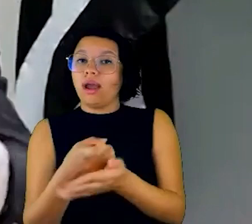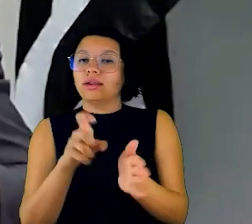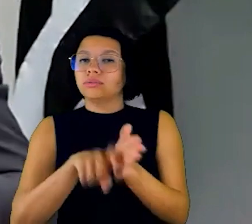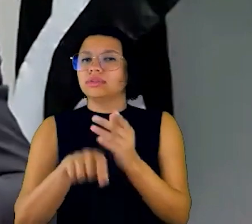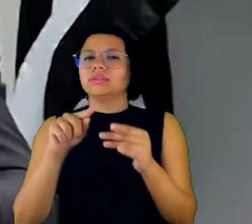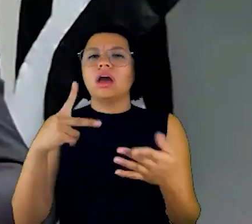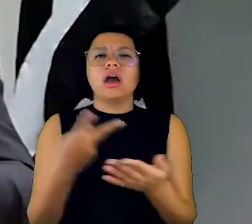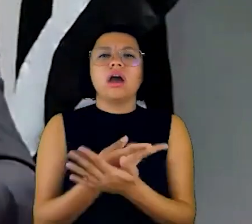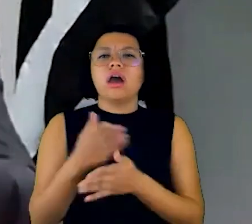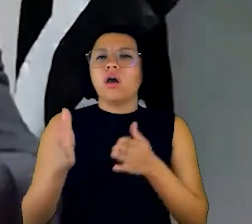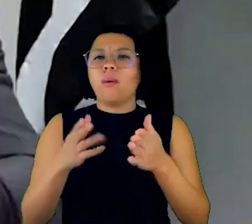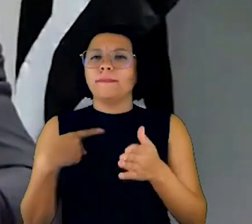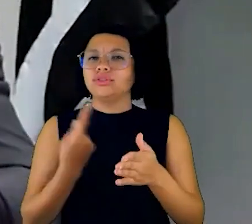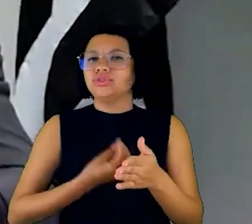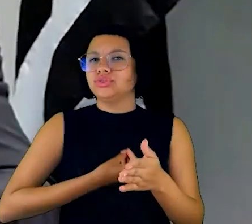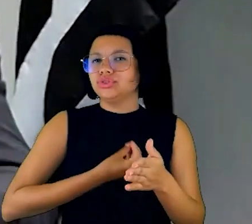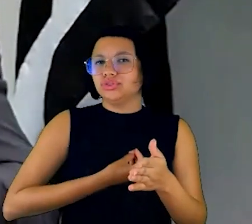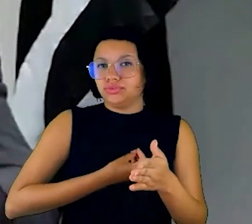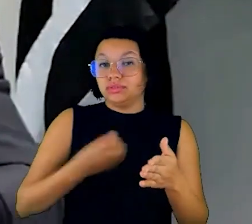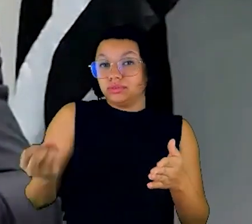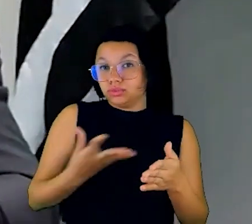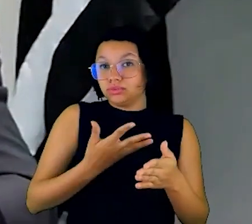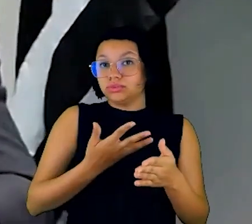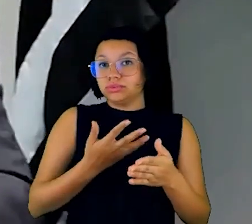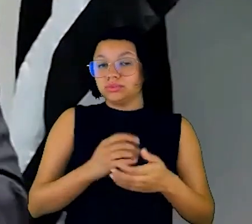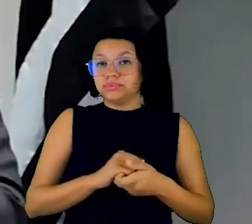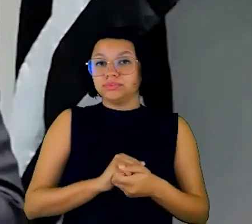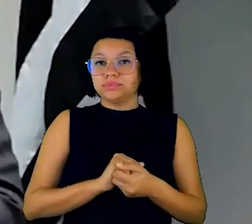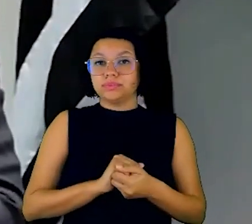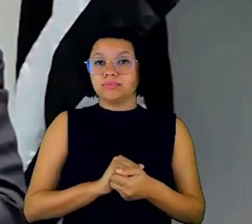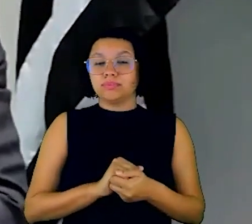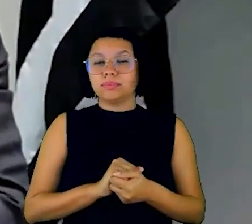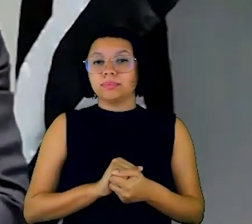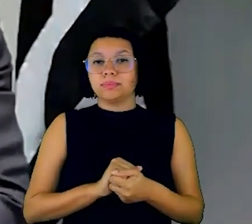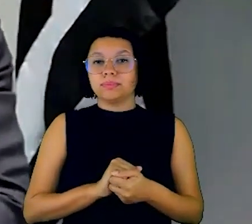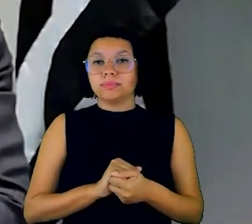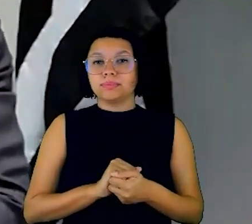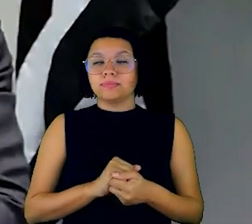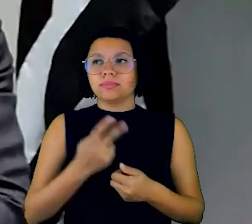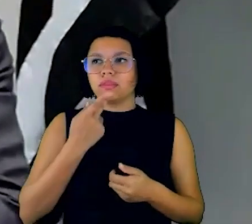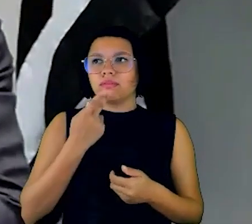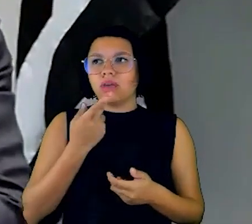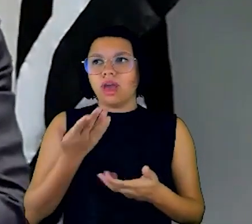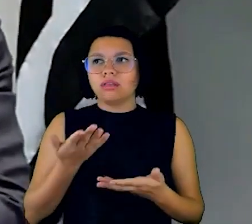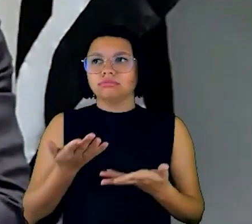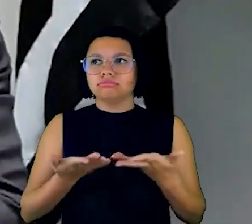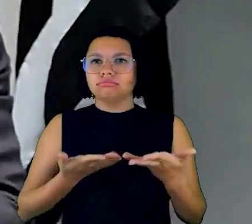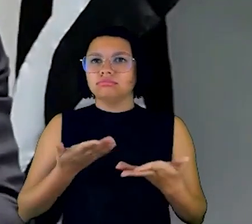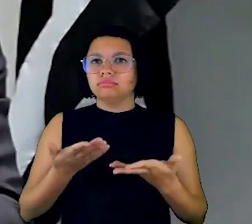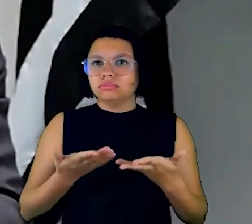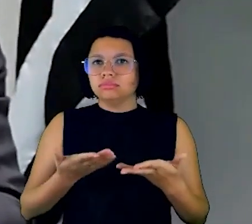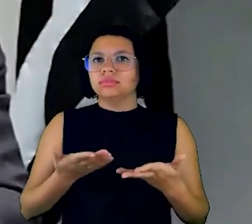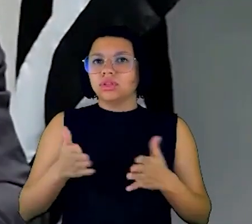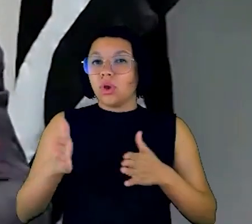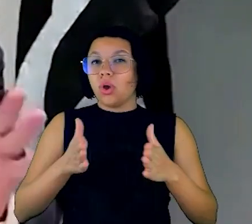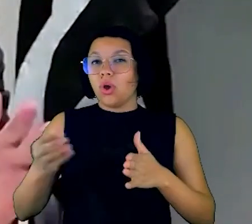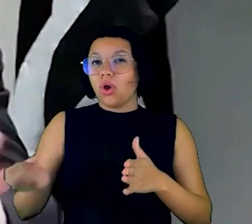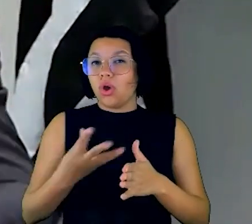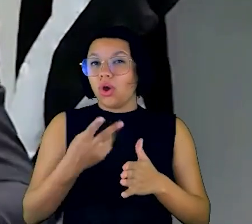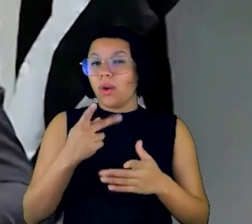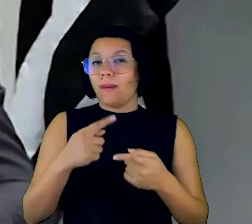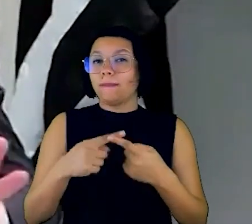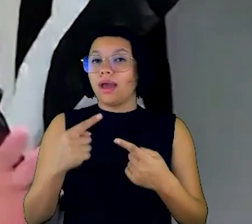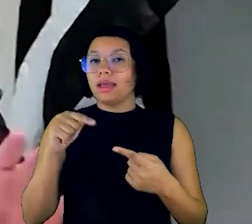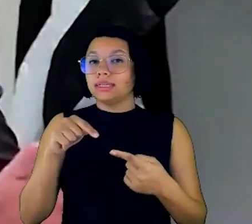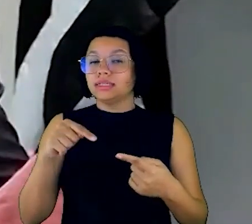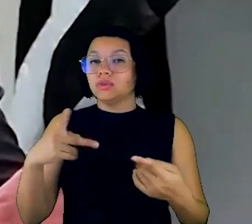no momento em que nós vivemos atualmente. Eu falo momento atual, mas na verdade esse é